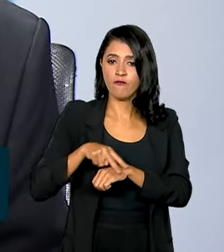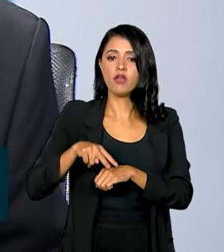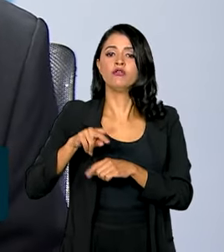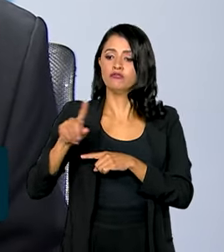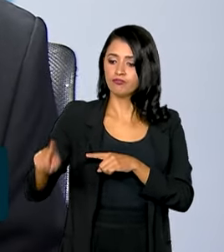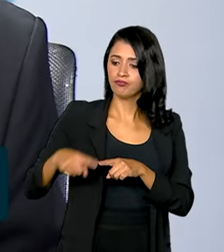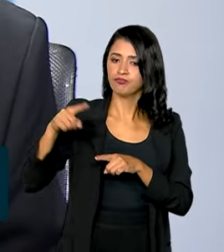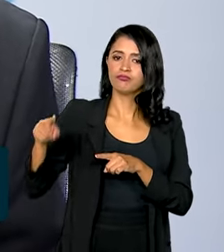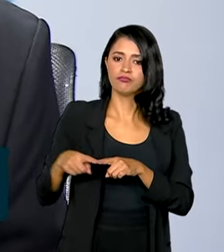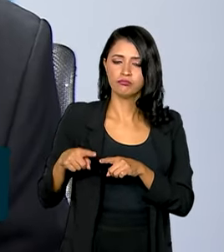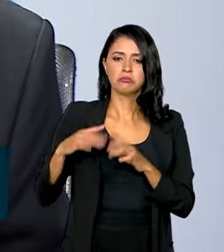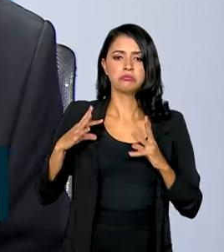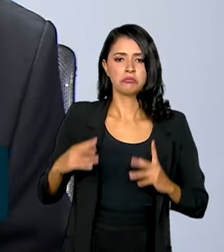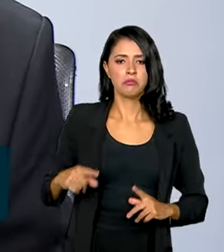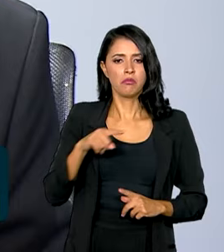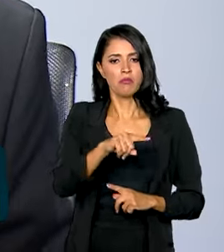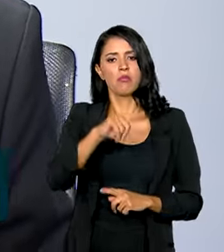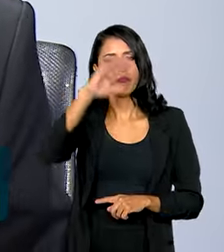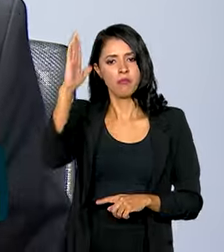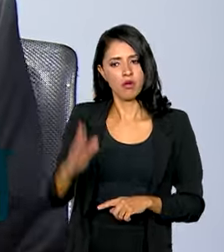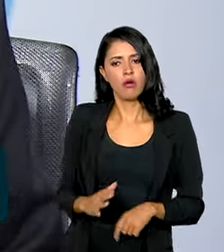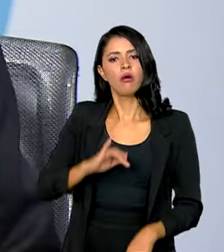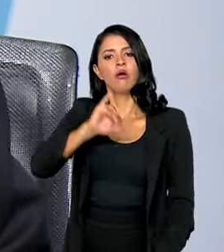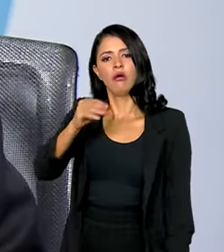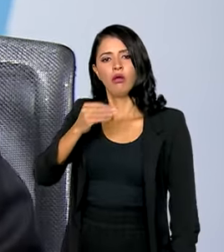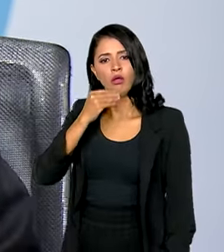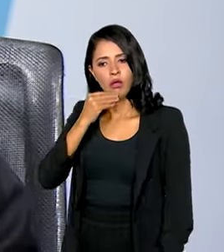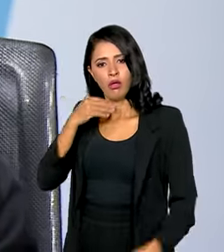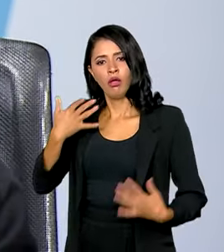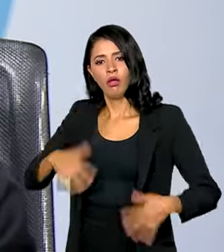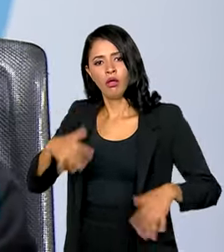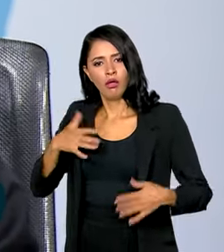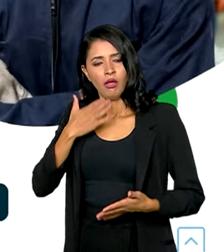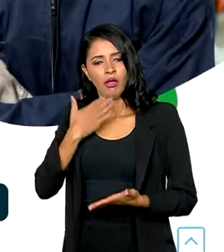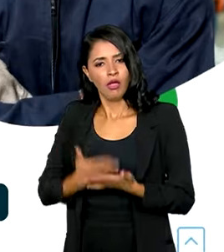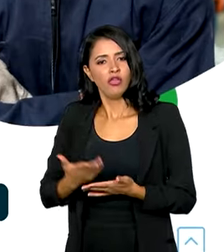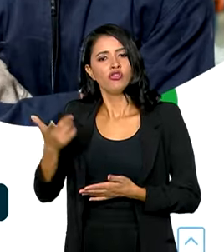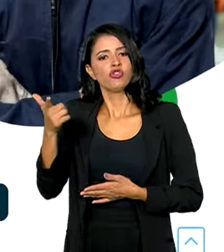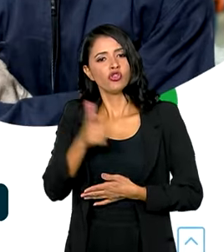uma oportunidade impressionante de de se